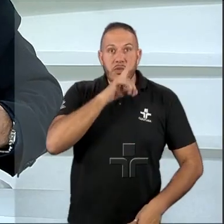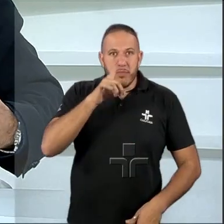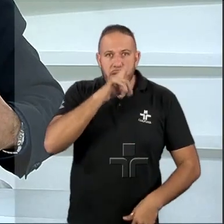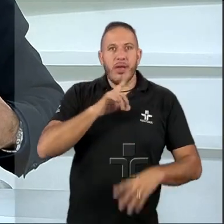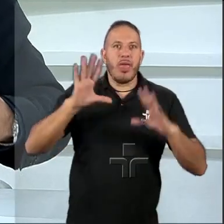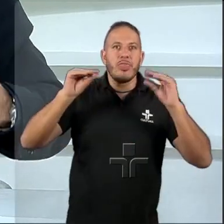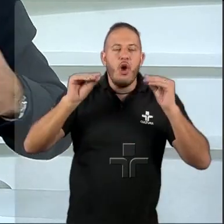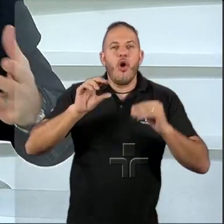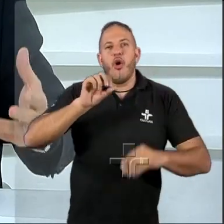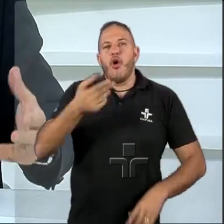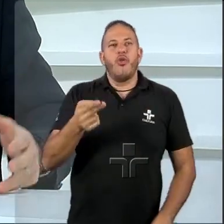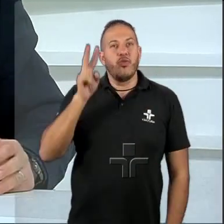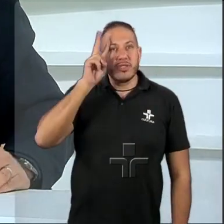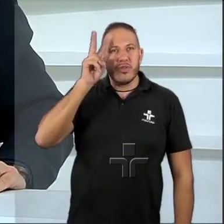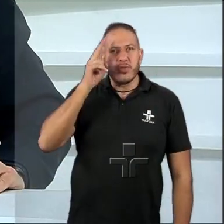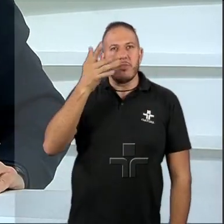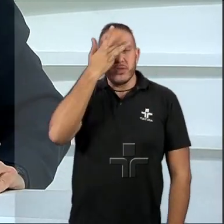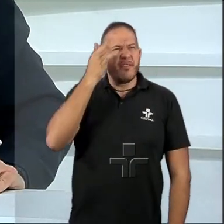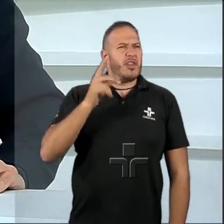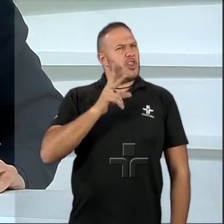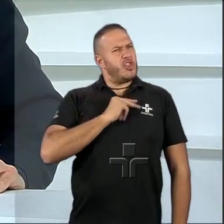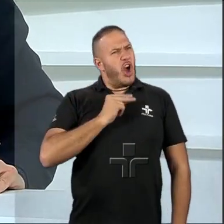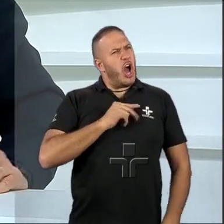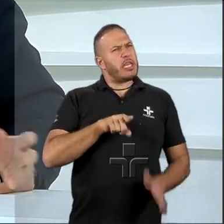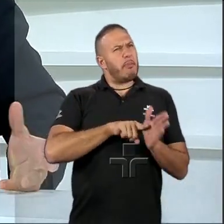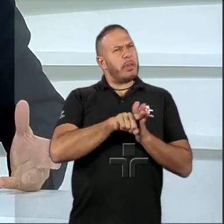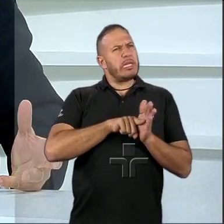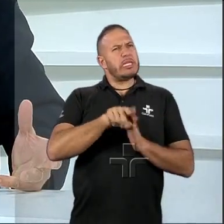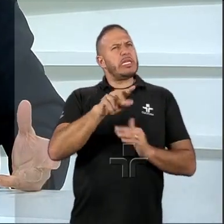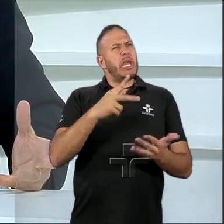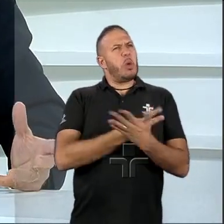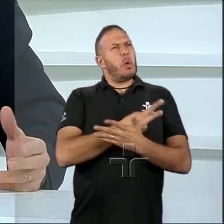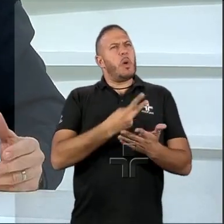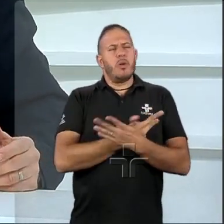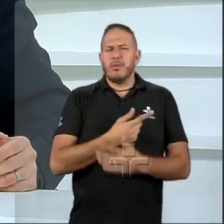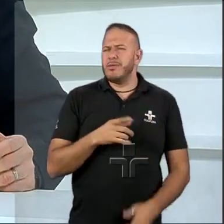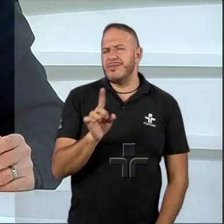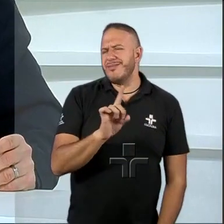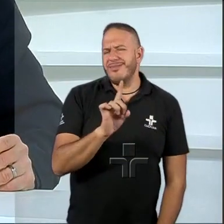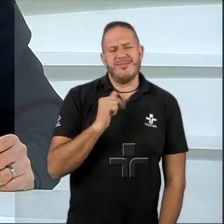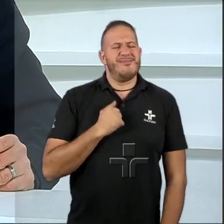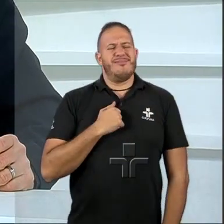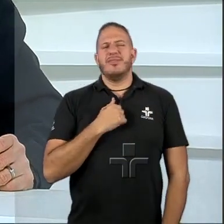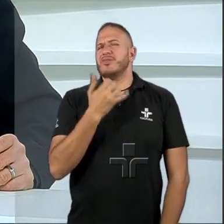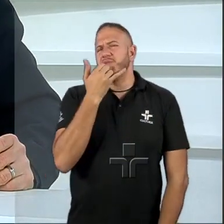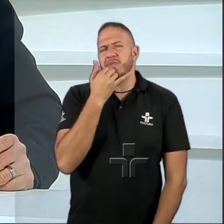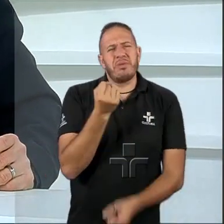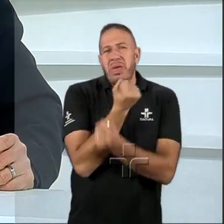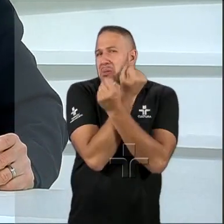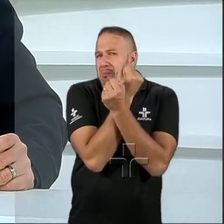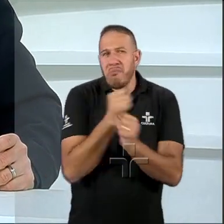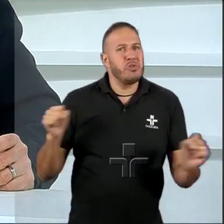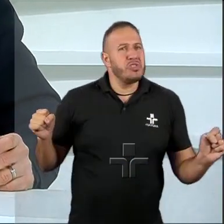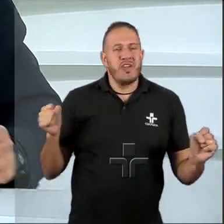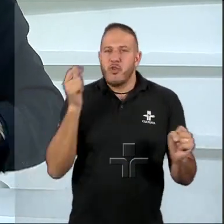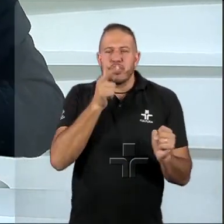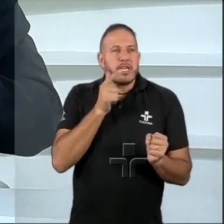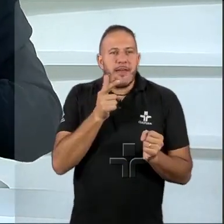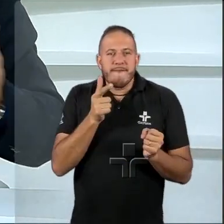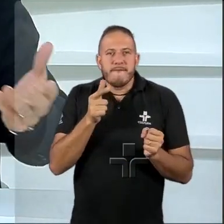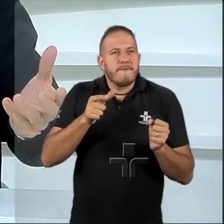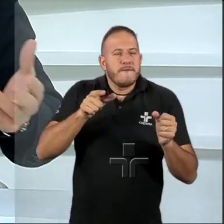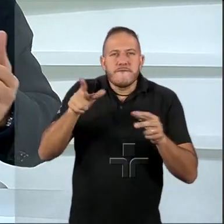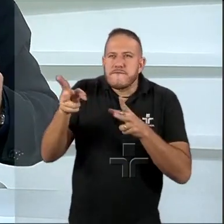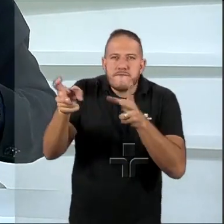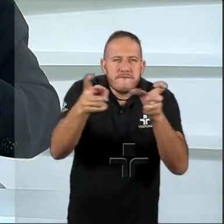chega na segunda-feira, um monte de gente falando, as pesquisas erraram de novo. Não é que as pesquisas erraram, é impossível você captar esse movimento quando